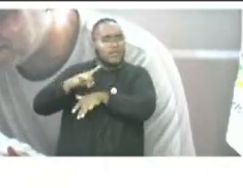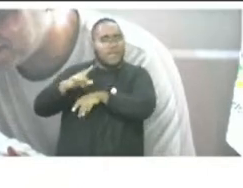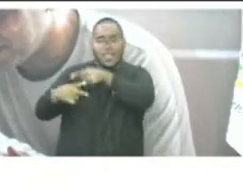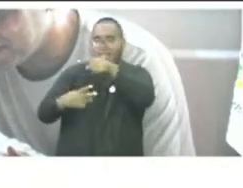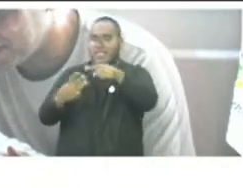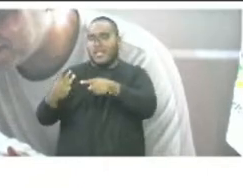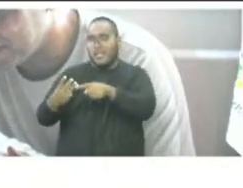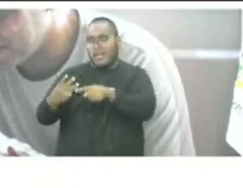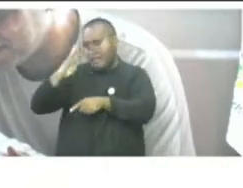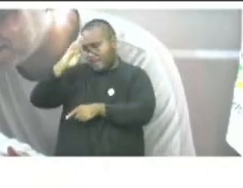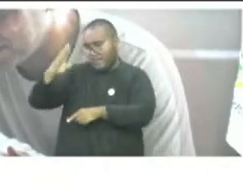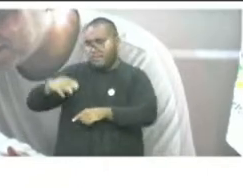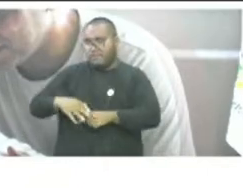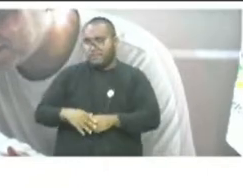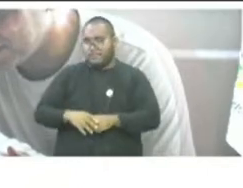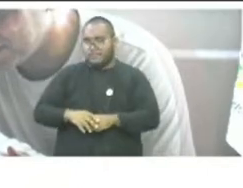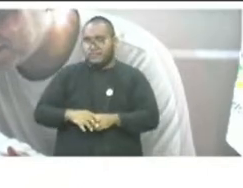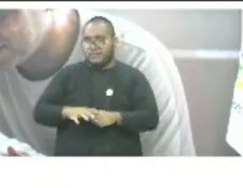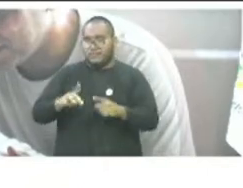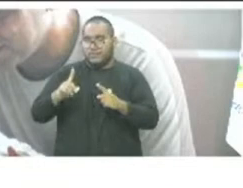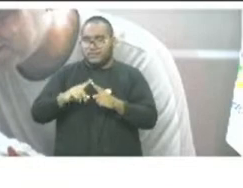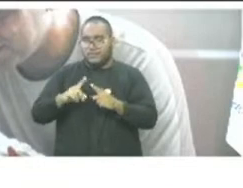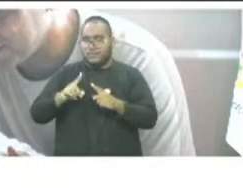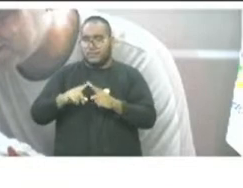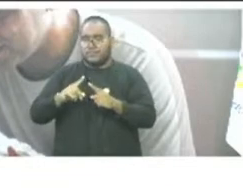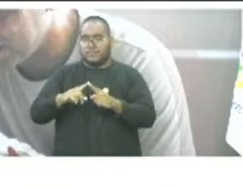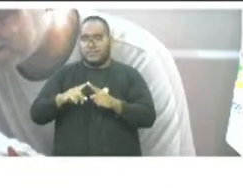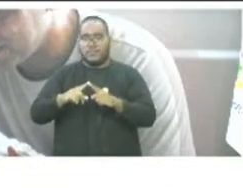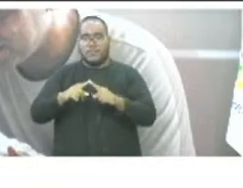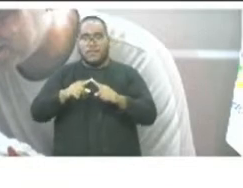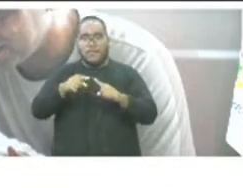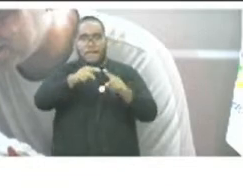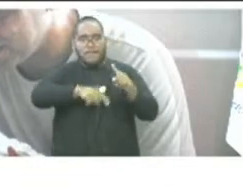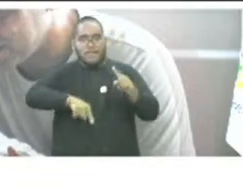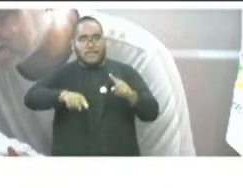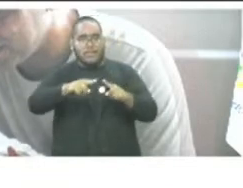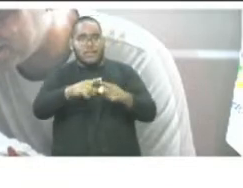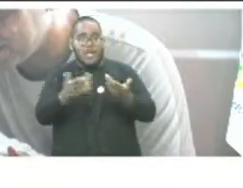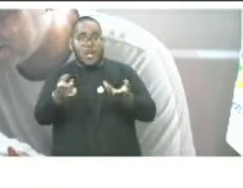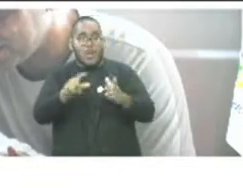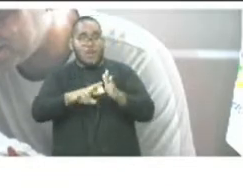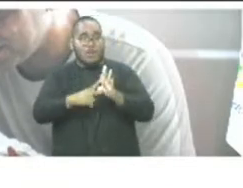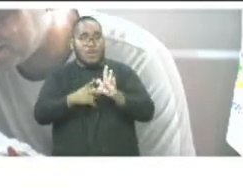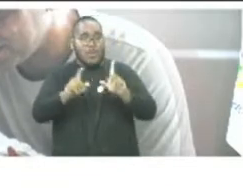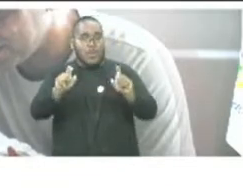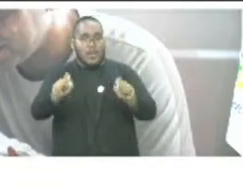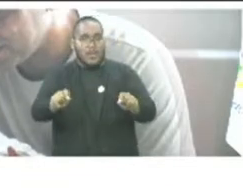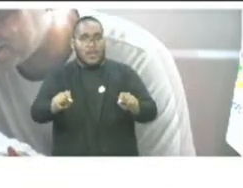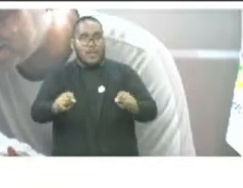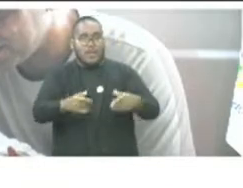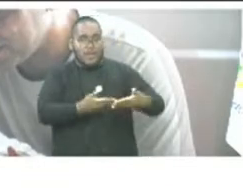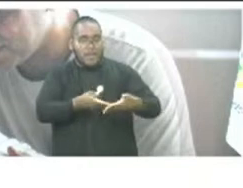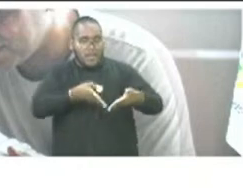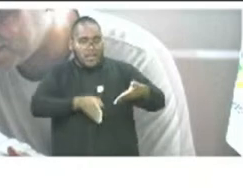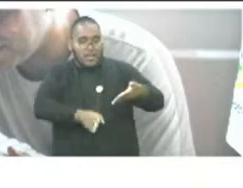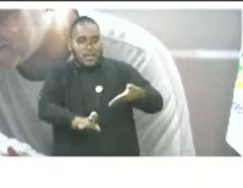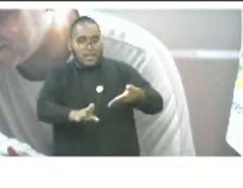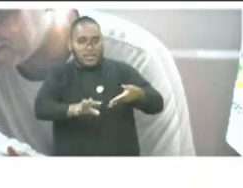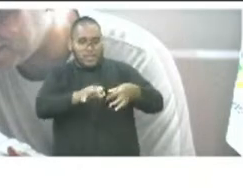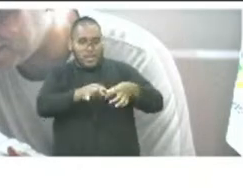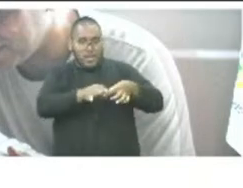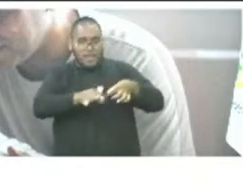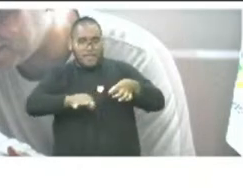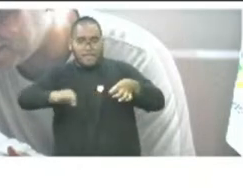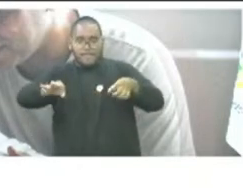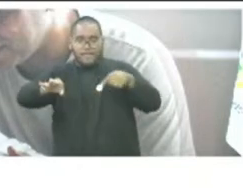sobre o clampeamento oportuno do cordão, que é quando o bebê nasce, a gente vai esperar esse cordão parar de